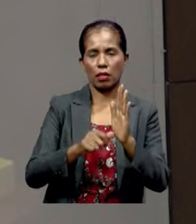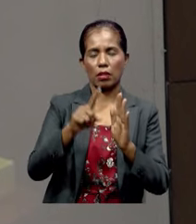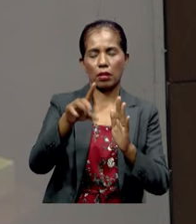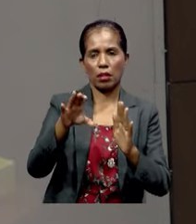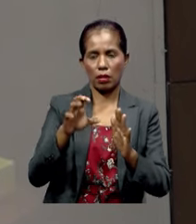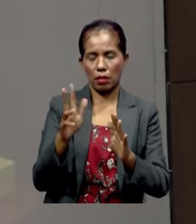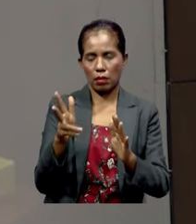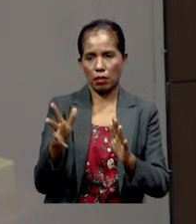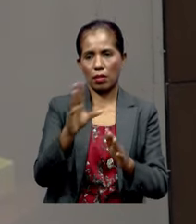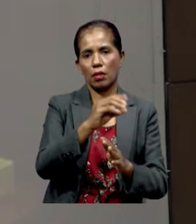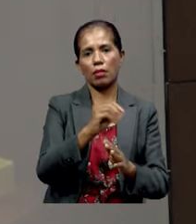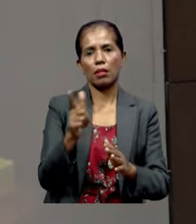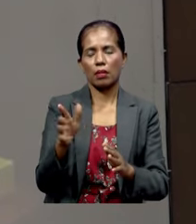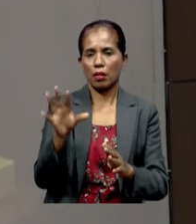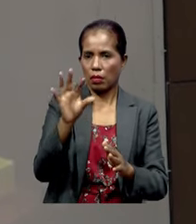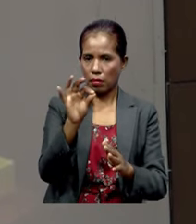ao 159,